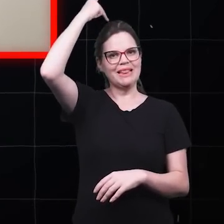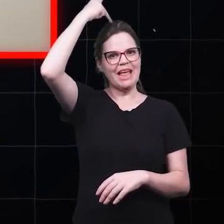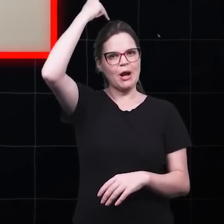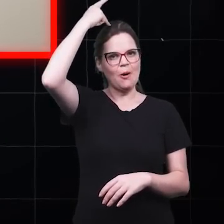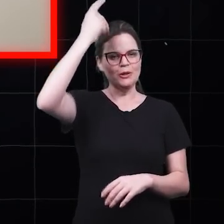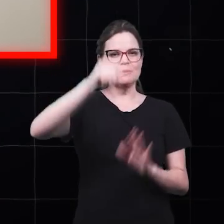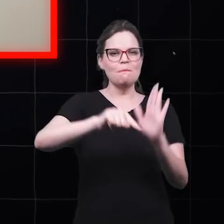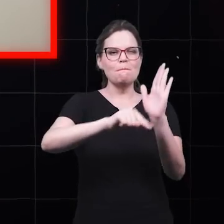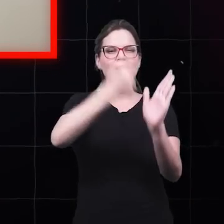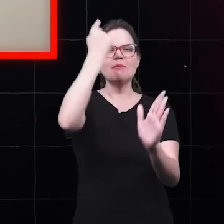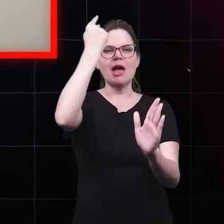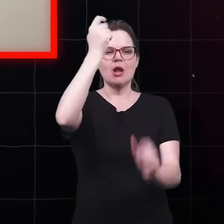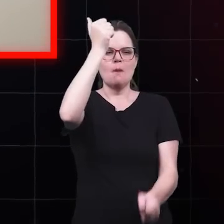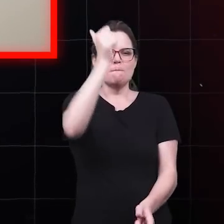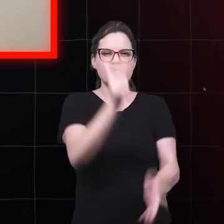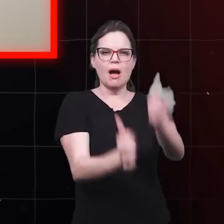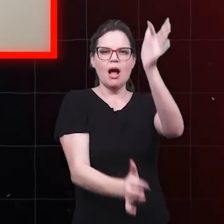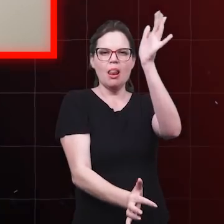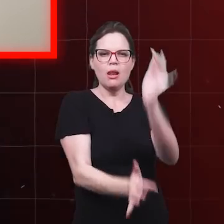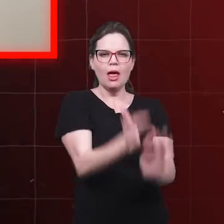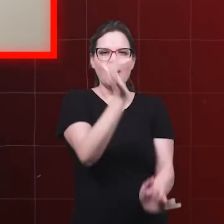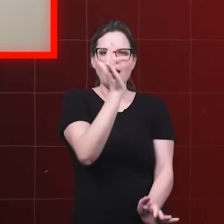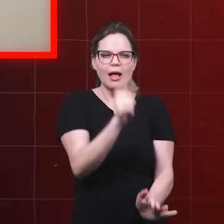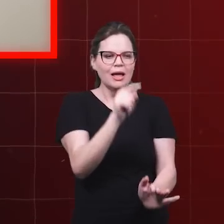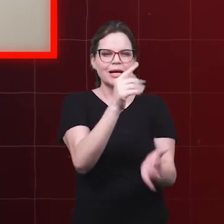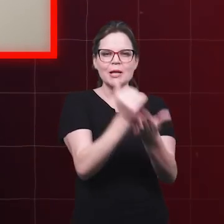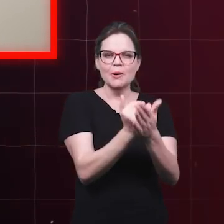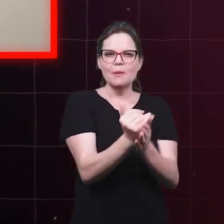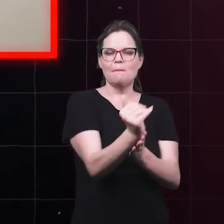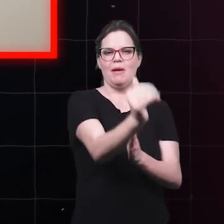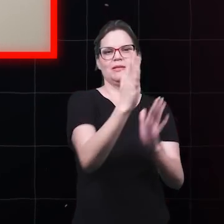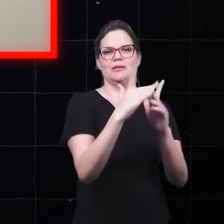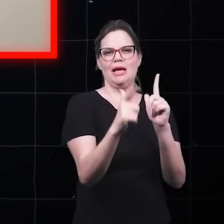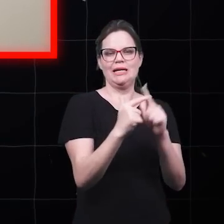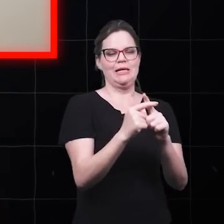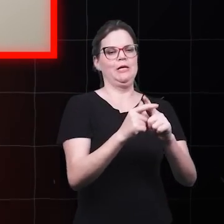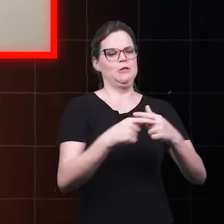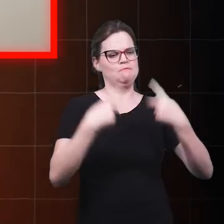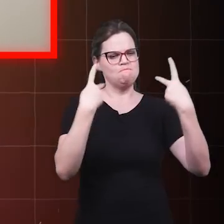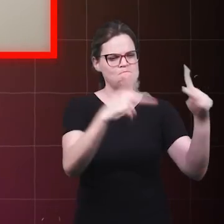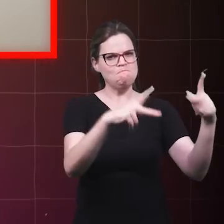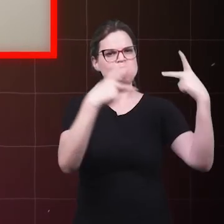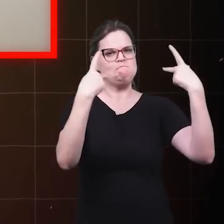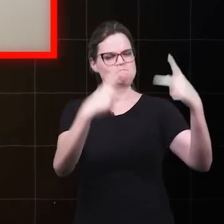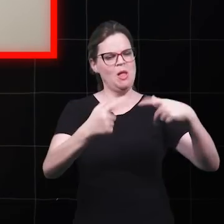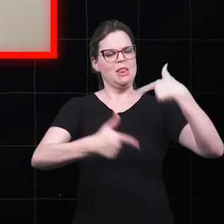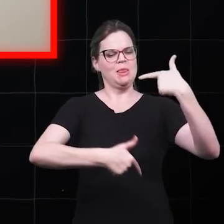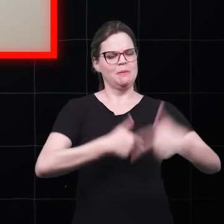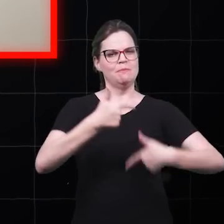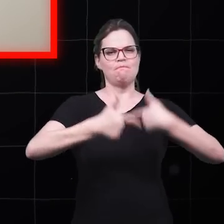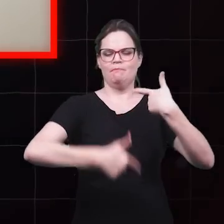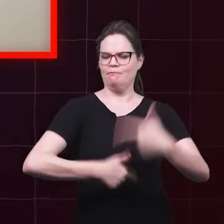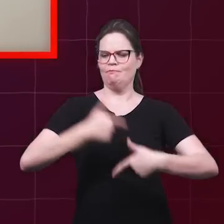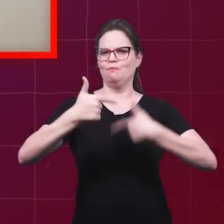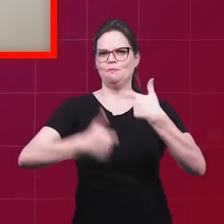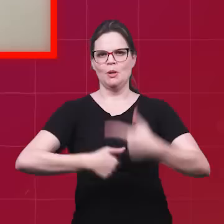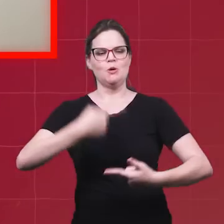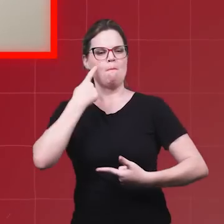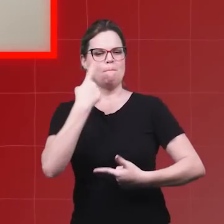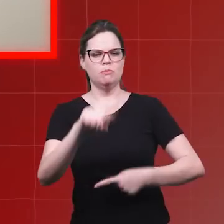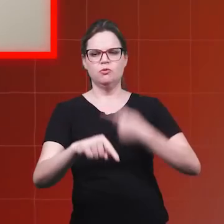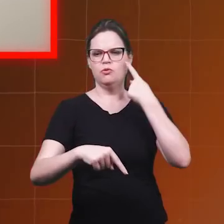onde a igreja nasce, uma igreja que trabalha pelo Senhor, uma igreja onde nós vemos ali os sinais, as maravilhas,